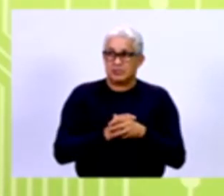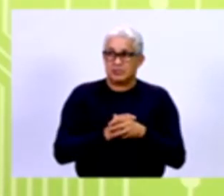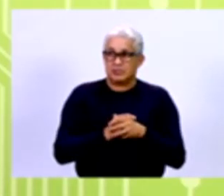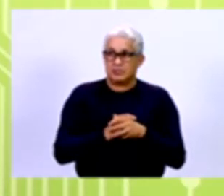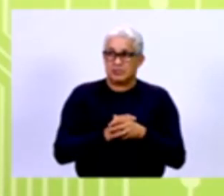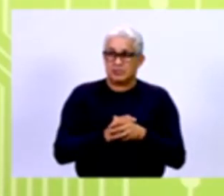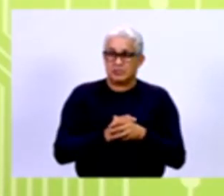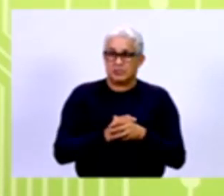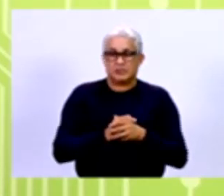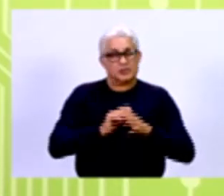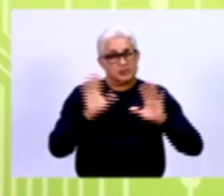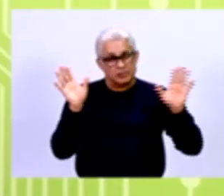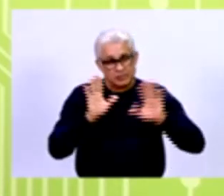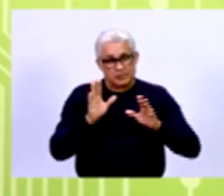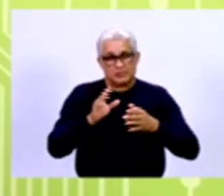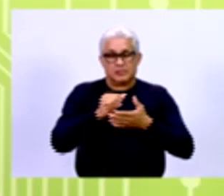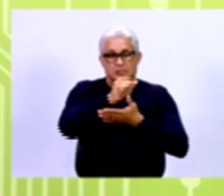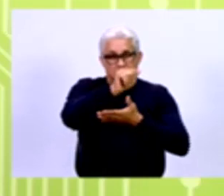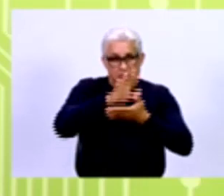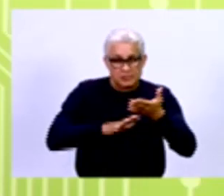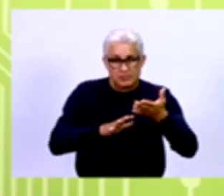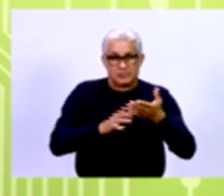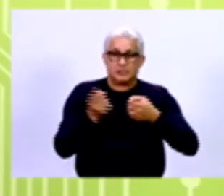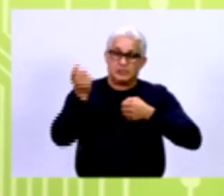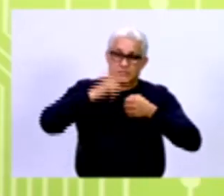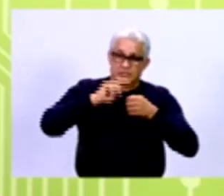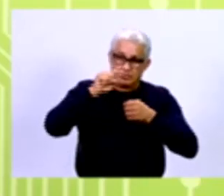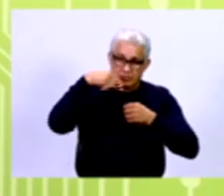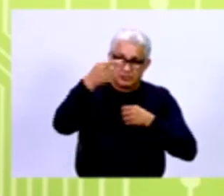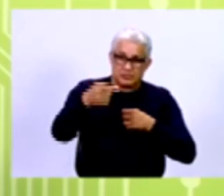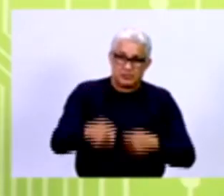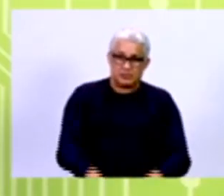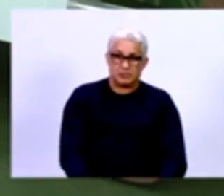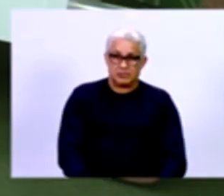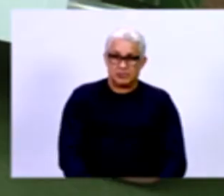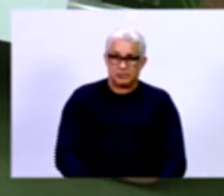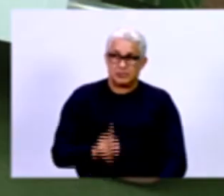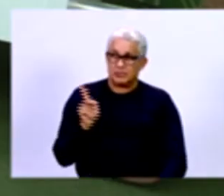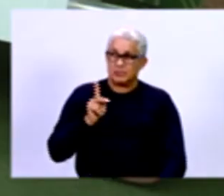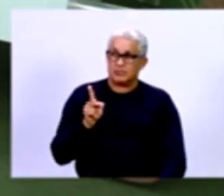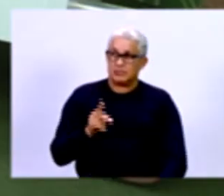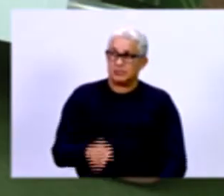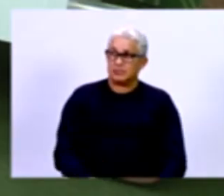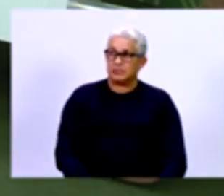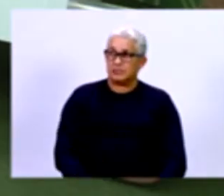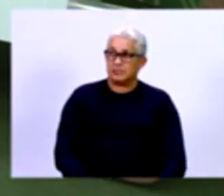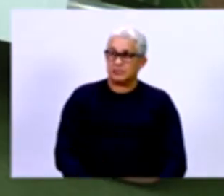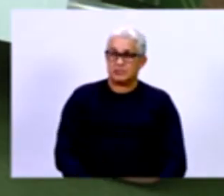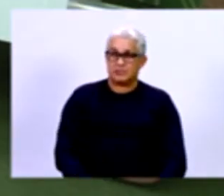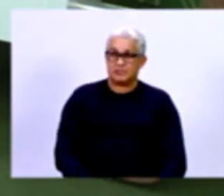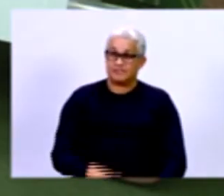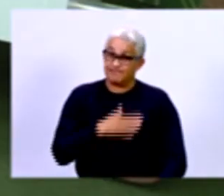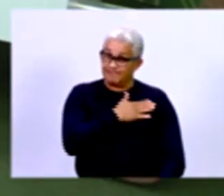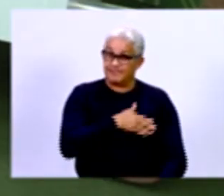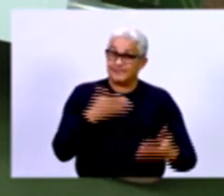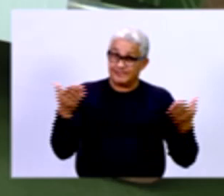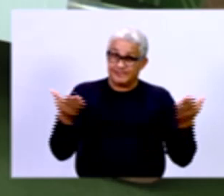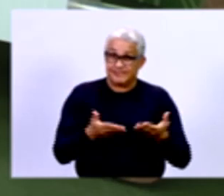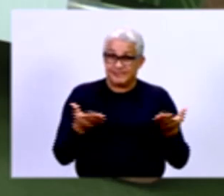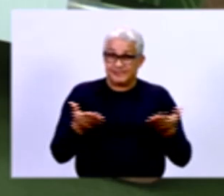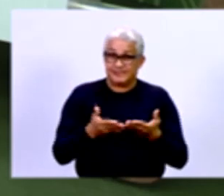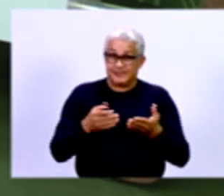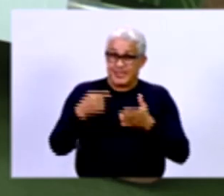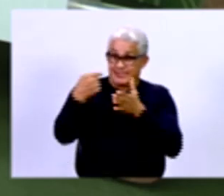me despeço aqui, vocês façam a atividade e retornamos logo em seguida. Professora, por favor. Pessoal, grande satisfação estar com vocês hoje. O chat está aqui